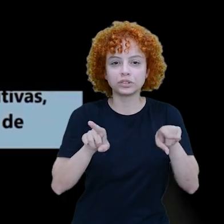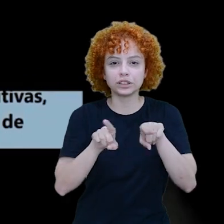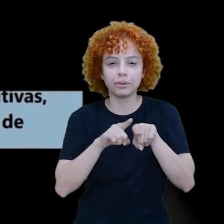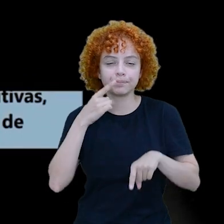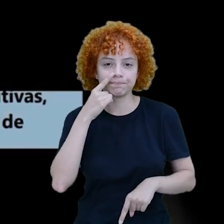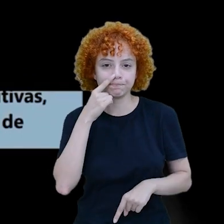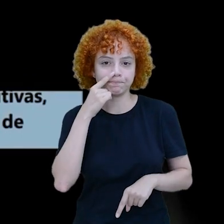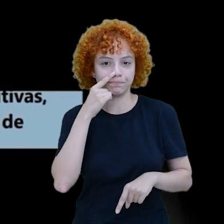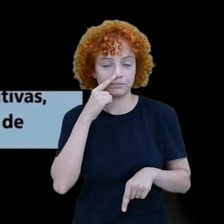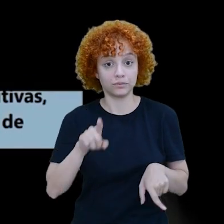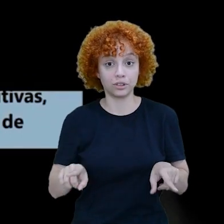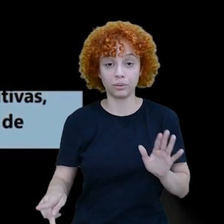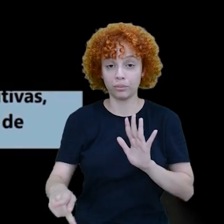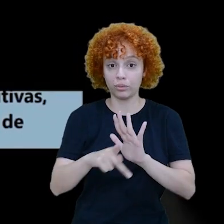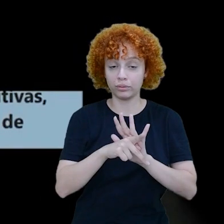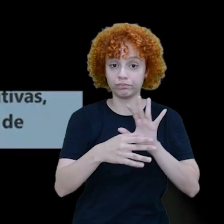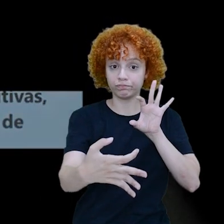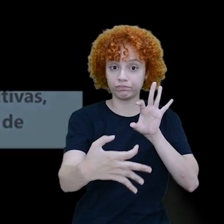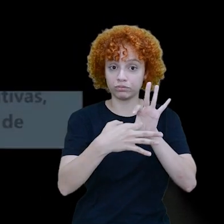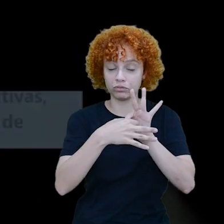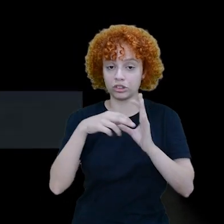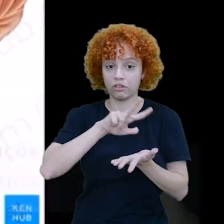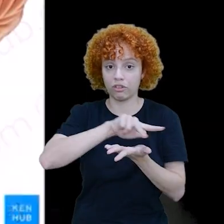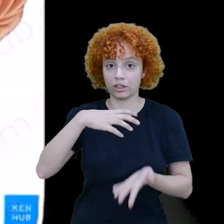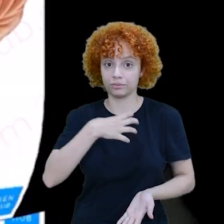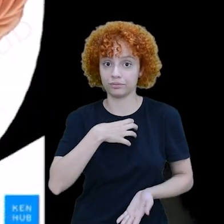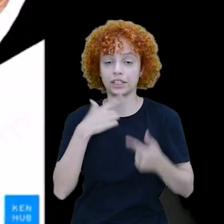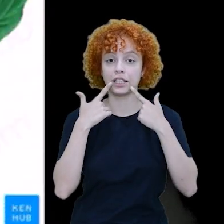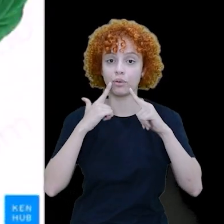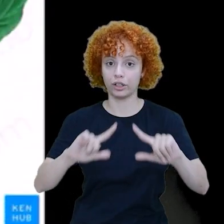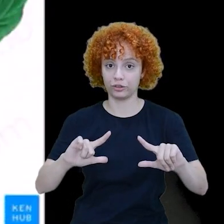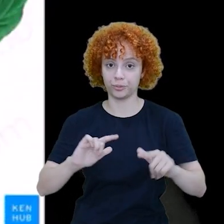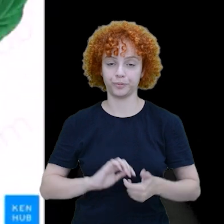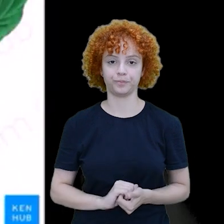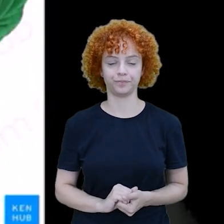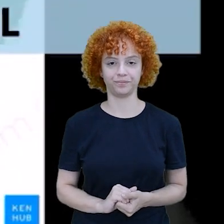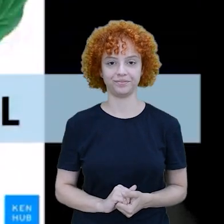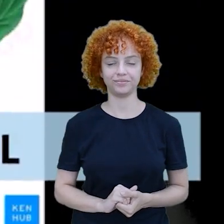gustativas e olfatórias, além de integração multimodal e também de linguagem.